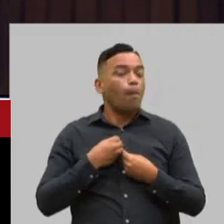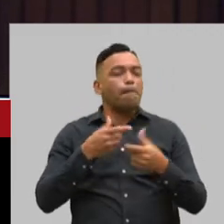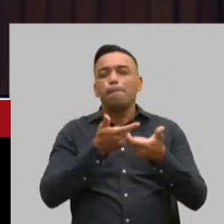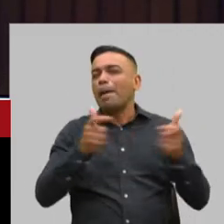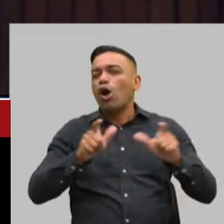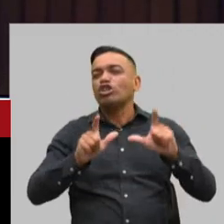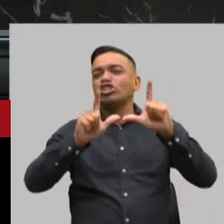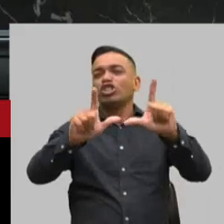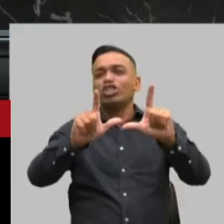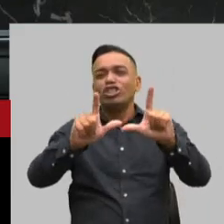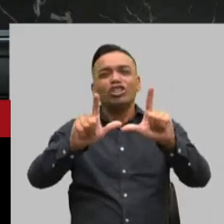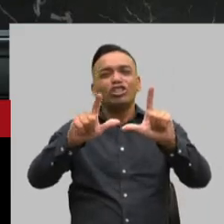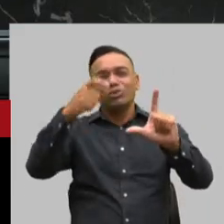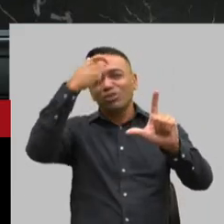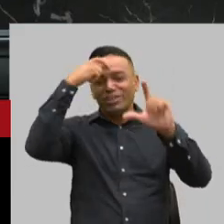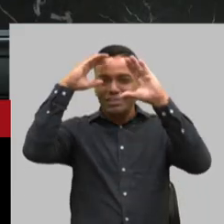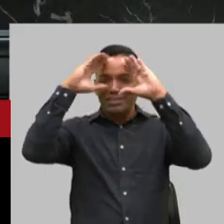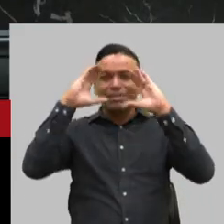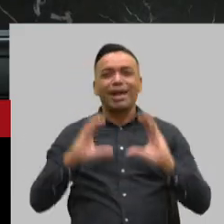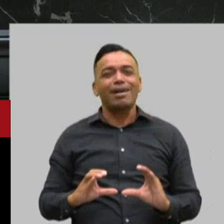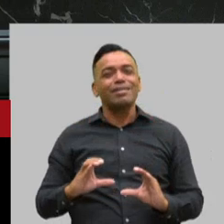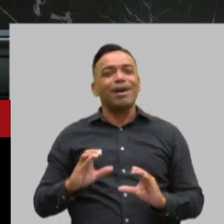é o título de cidadão mineiro.